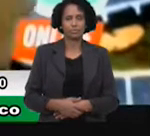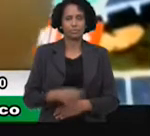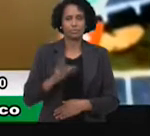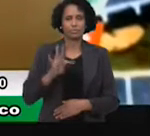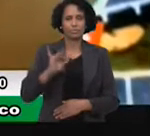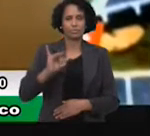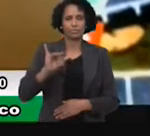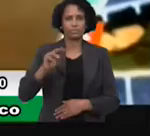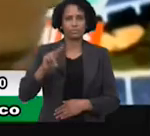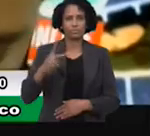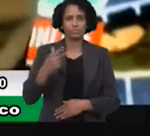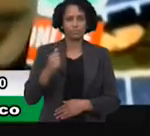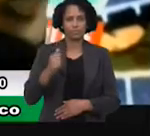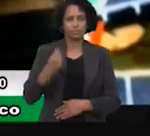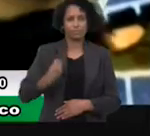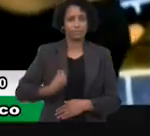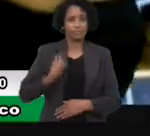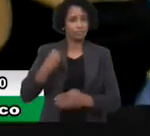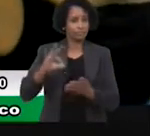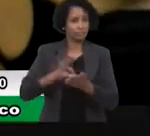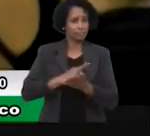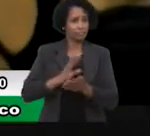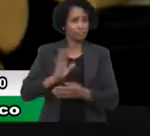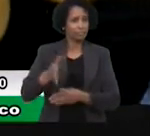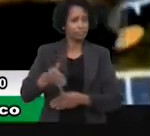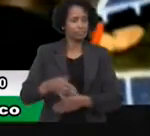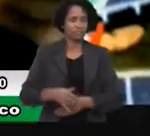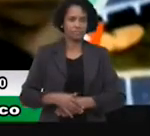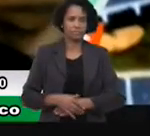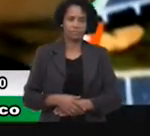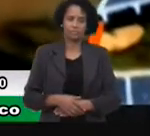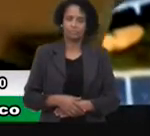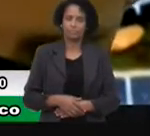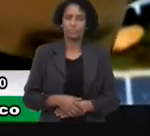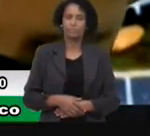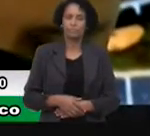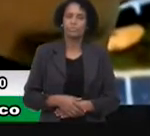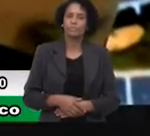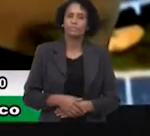tinha 16 vereadores presentes.